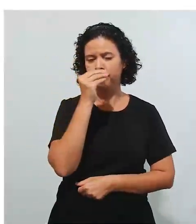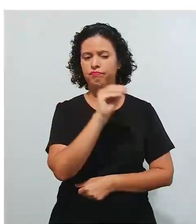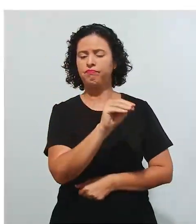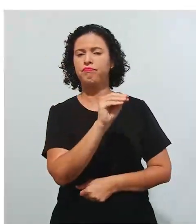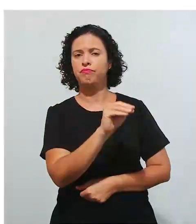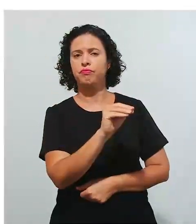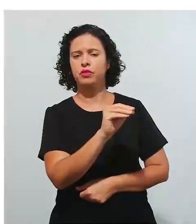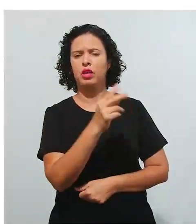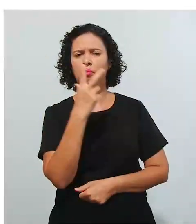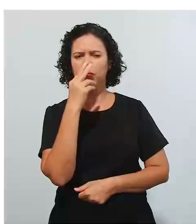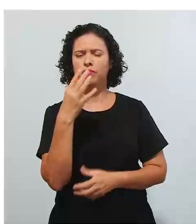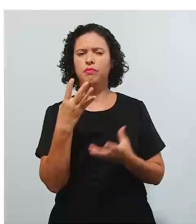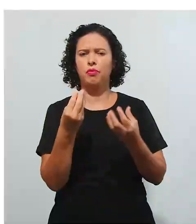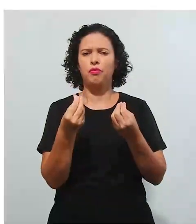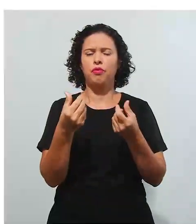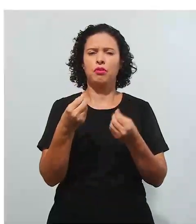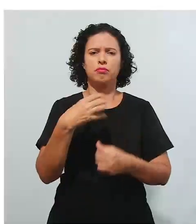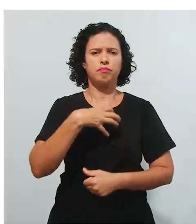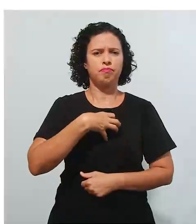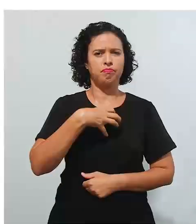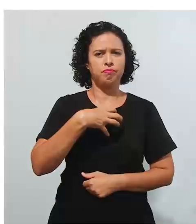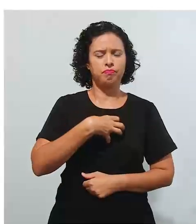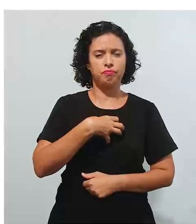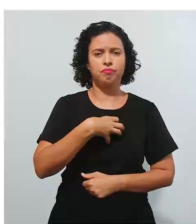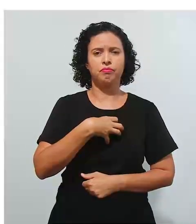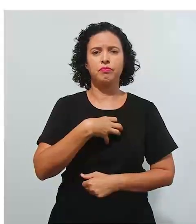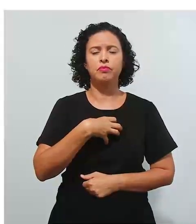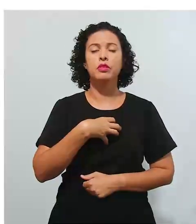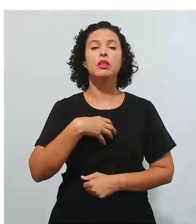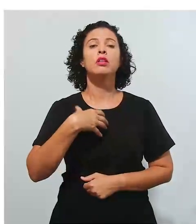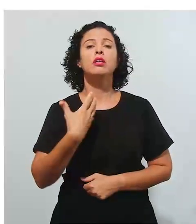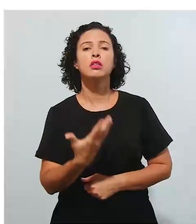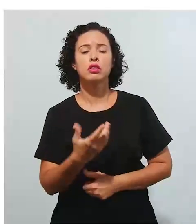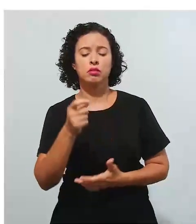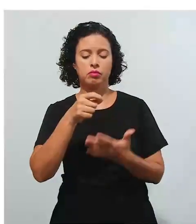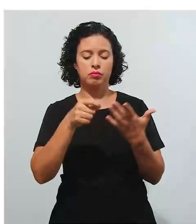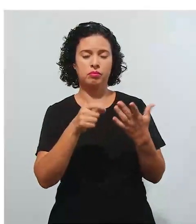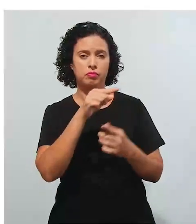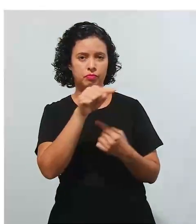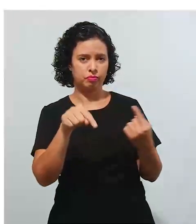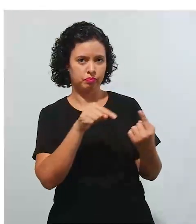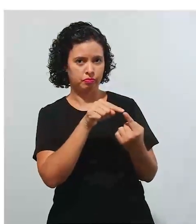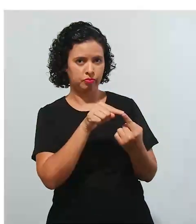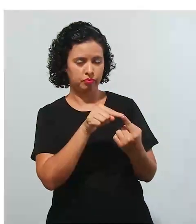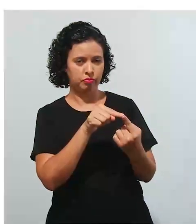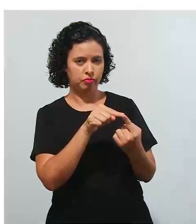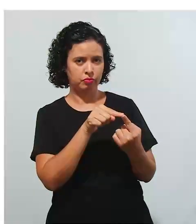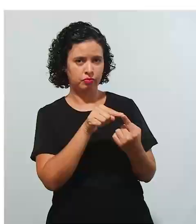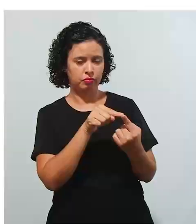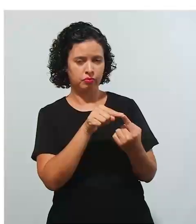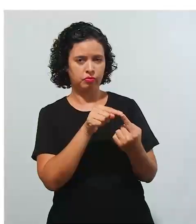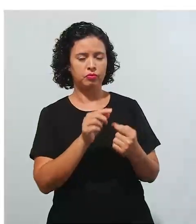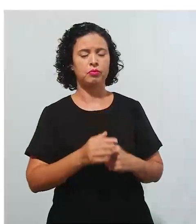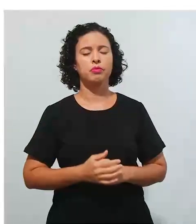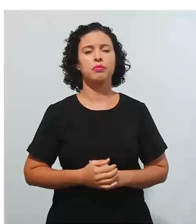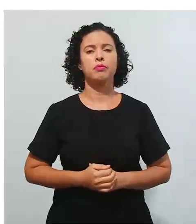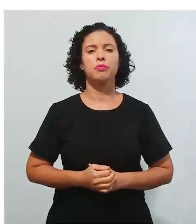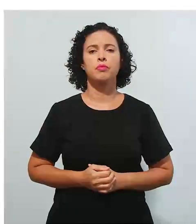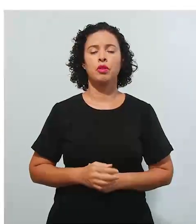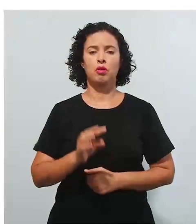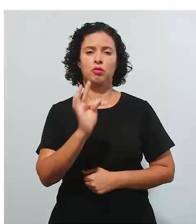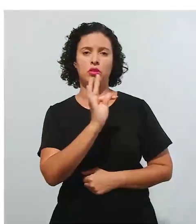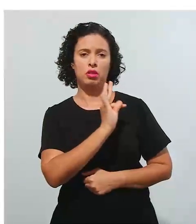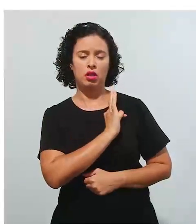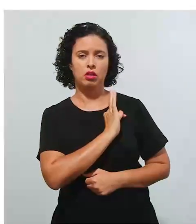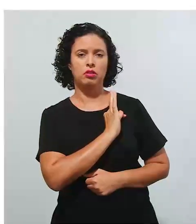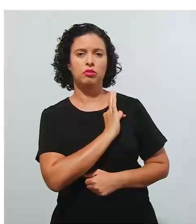falta de sensibilidade ou compaixão. Dos aspectos objetivos aos subjetivos, dos